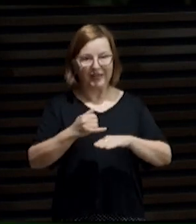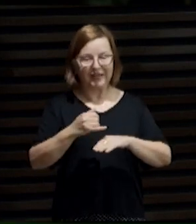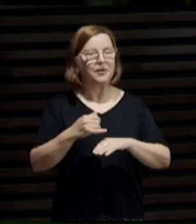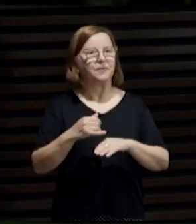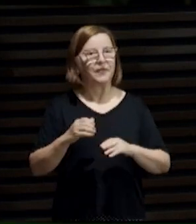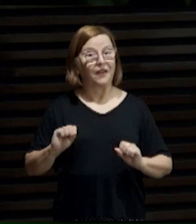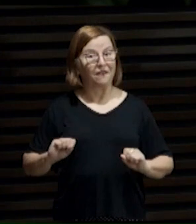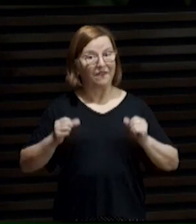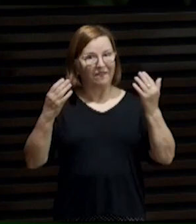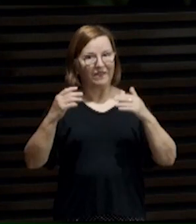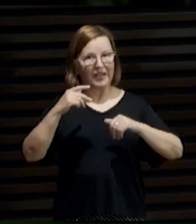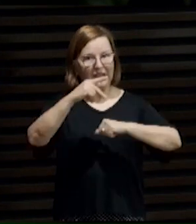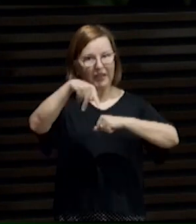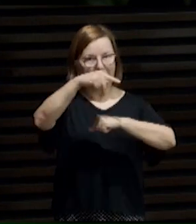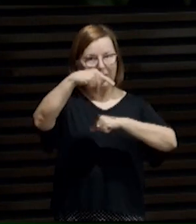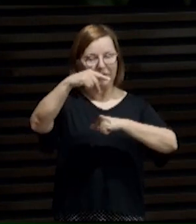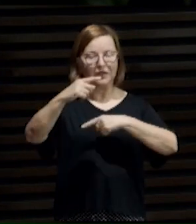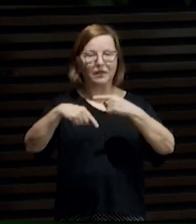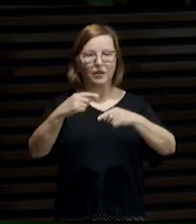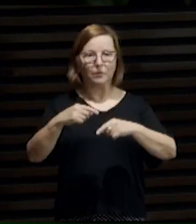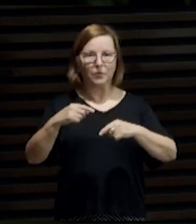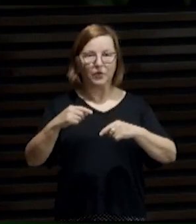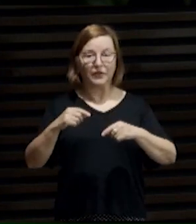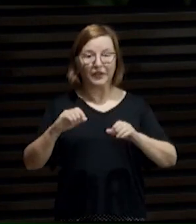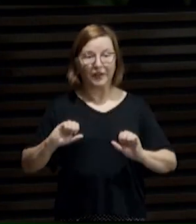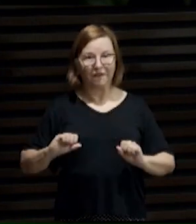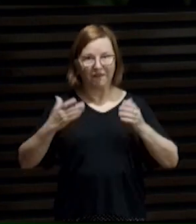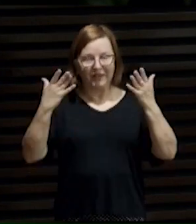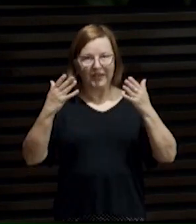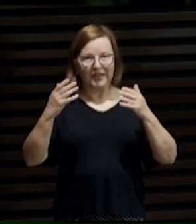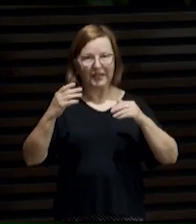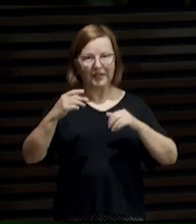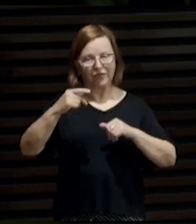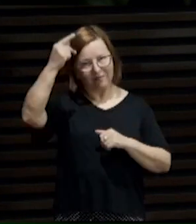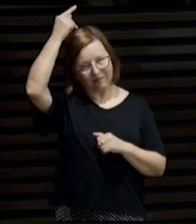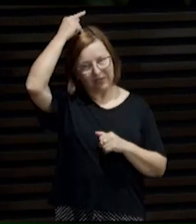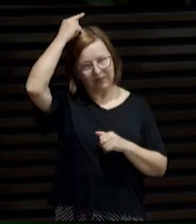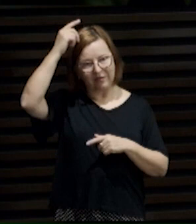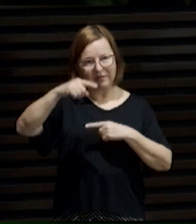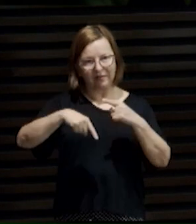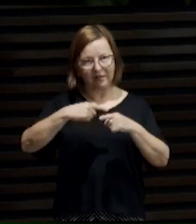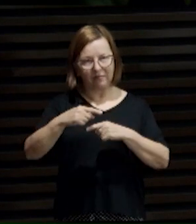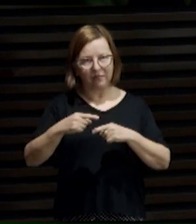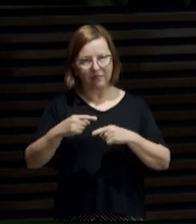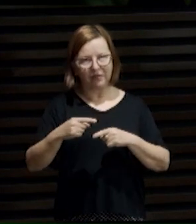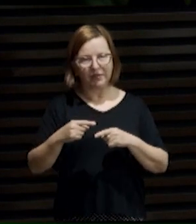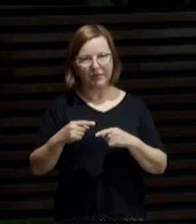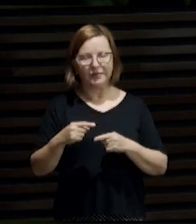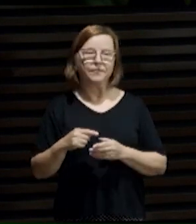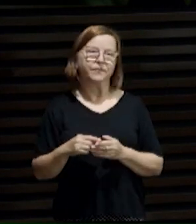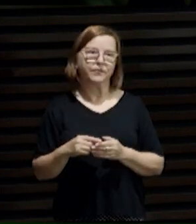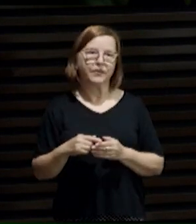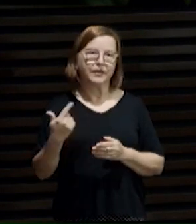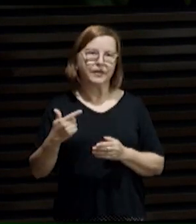Depois eles iam 50 dias depois para a festa de Pentecostes. E depois, no segundo período do ano, no